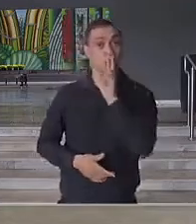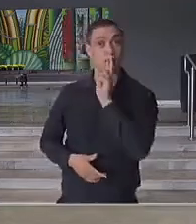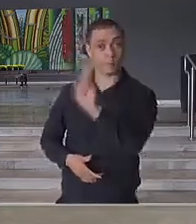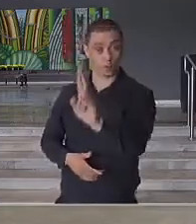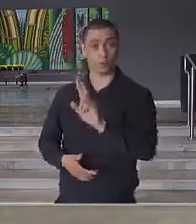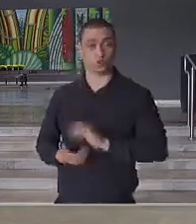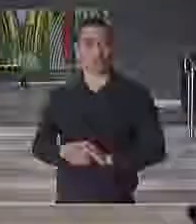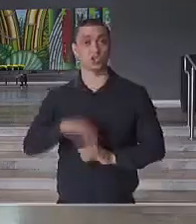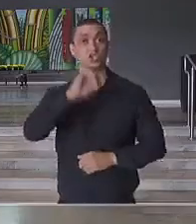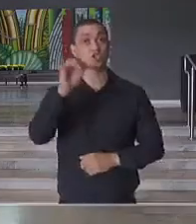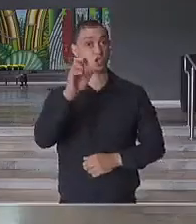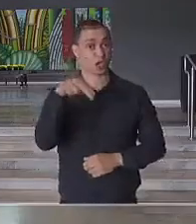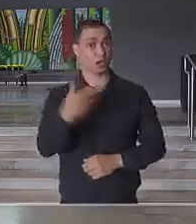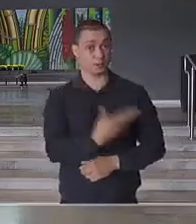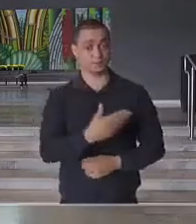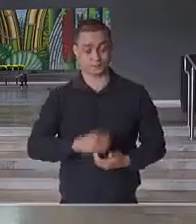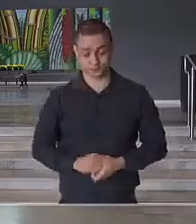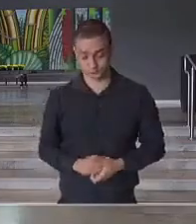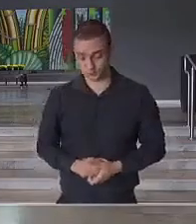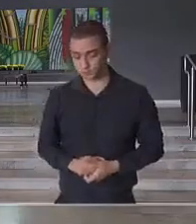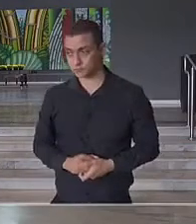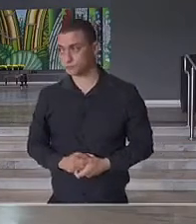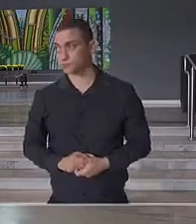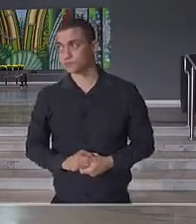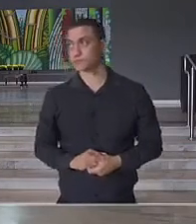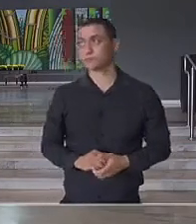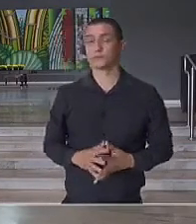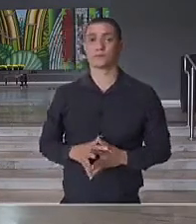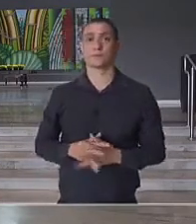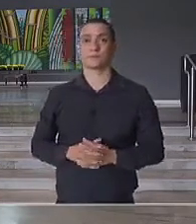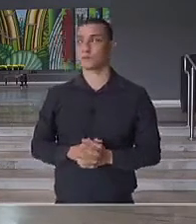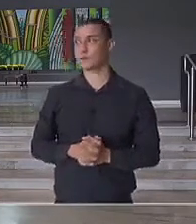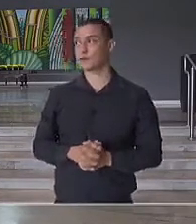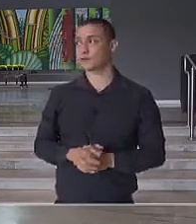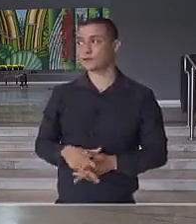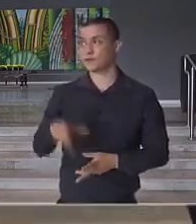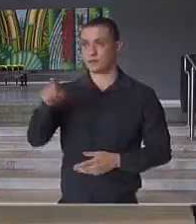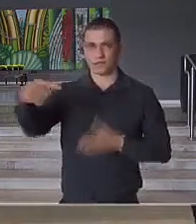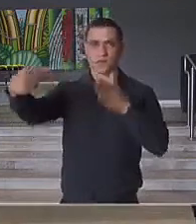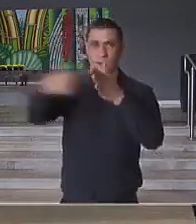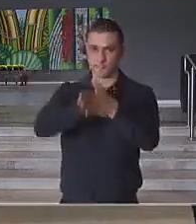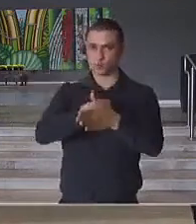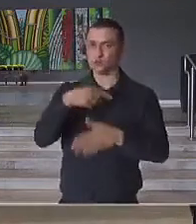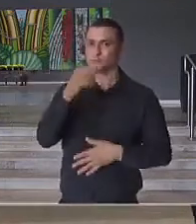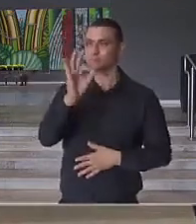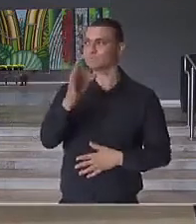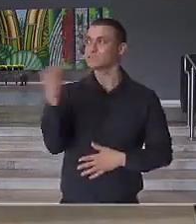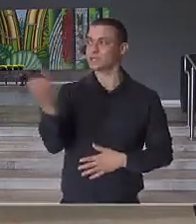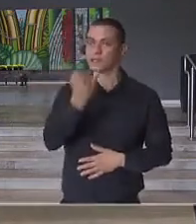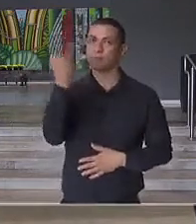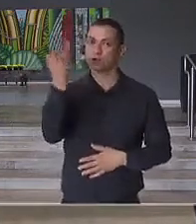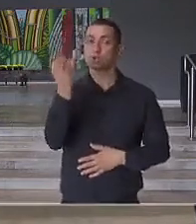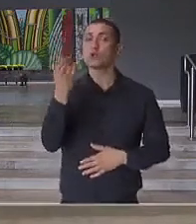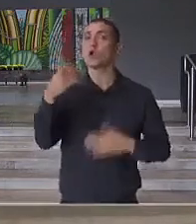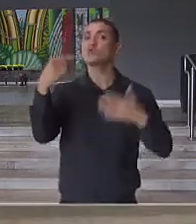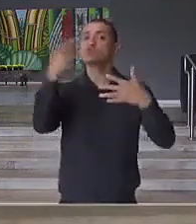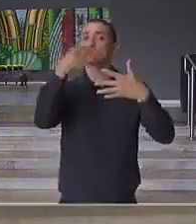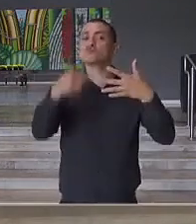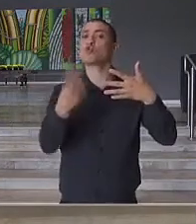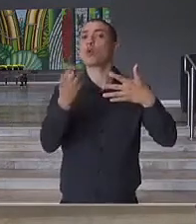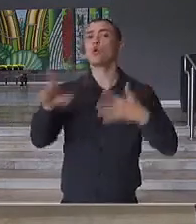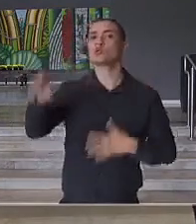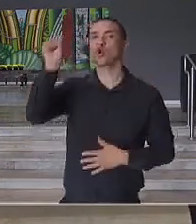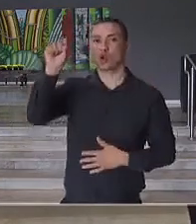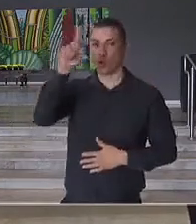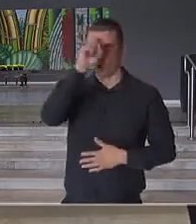Paulo, Jean Gorenstein. Essa é uma pergunta extremamente importante. Qual foi o critério de escolha